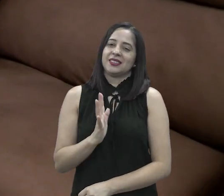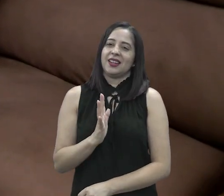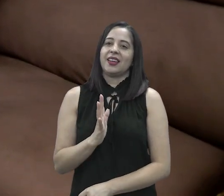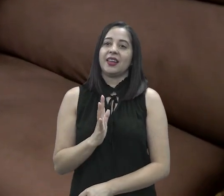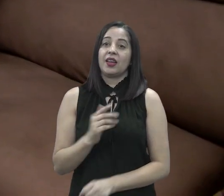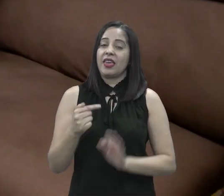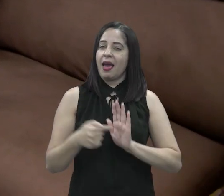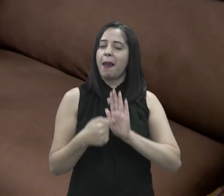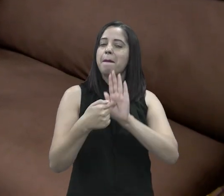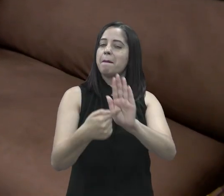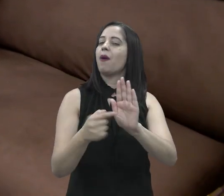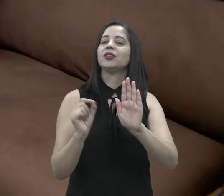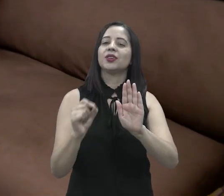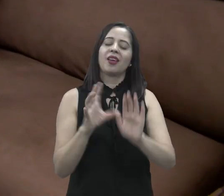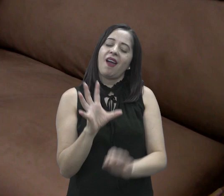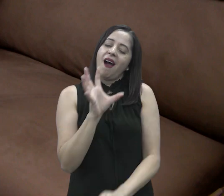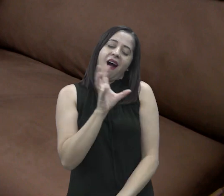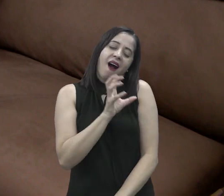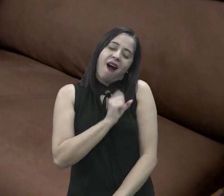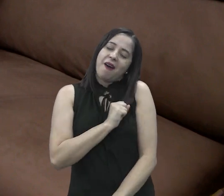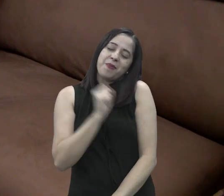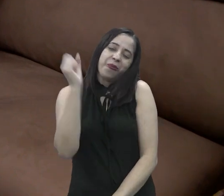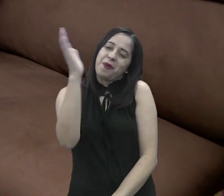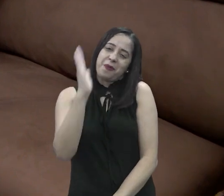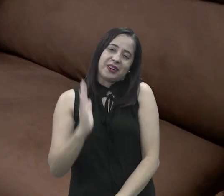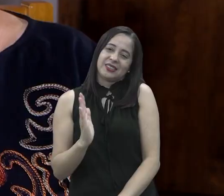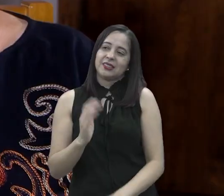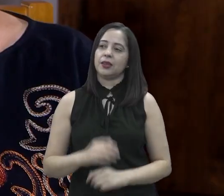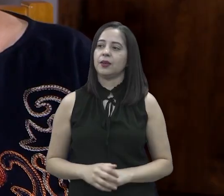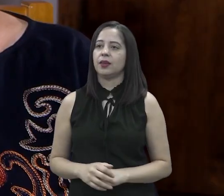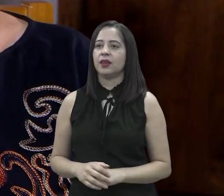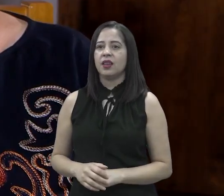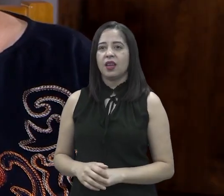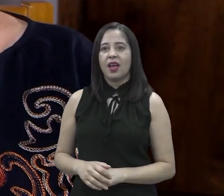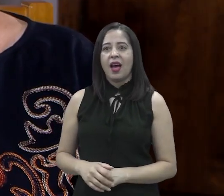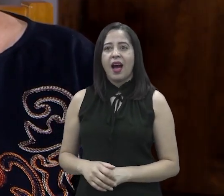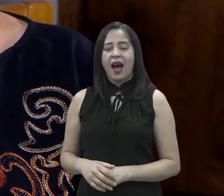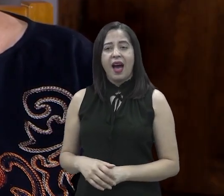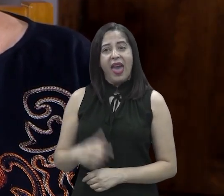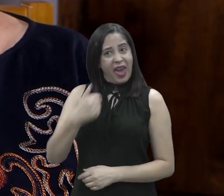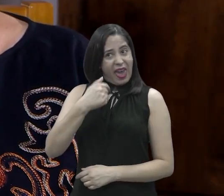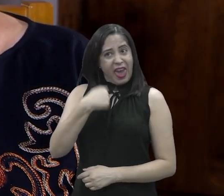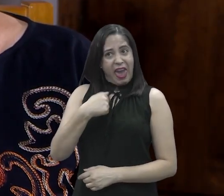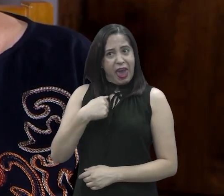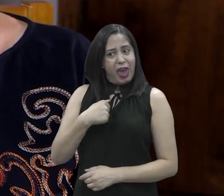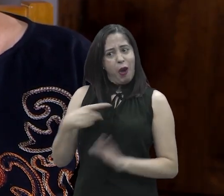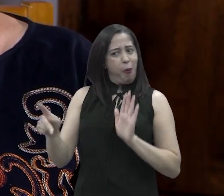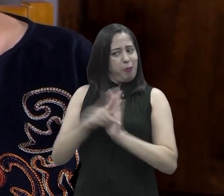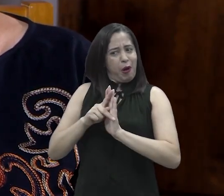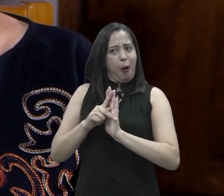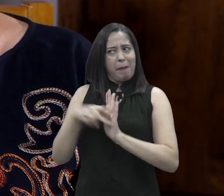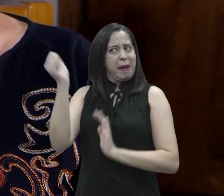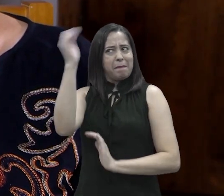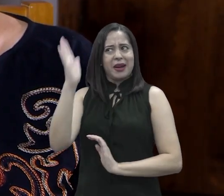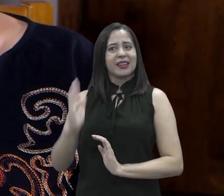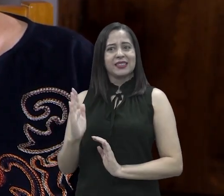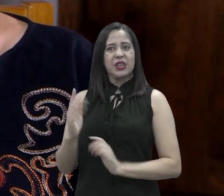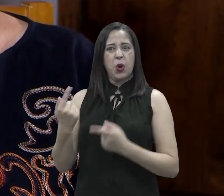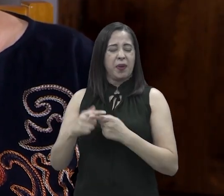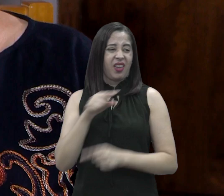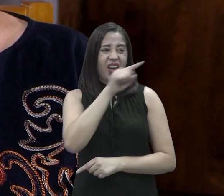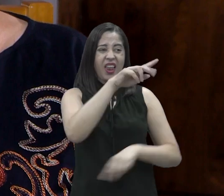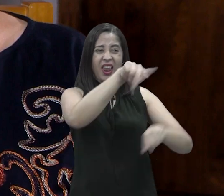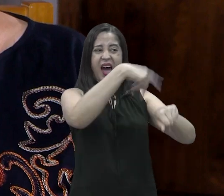de demonstrar a todos o amor que tem pelo país. Eu sinto o Brasil minha terra, o Brasil tudo para mim, porque na verdade